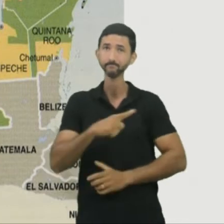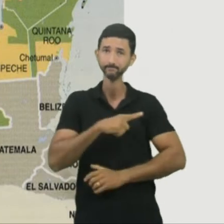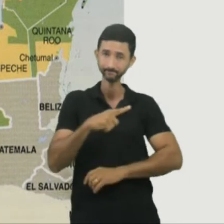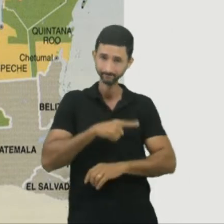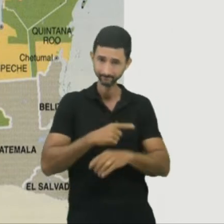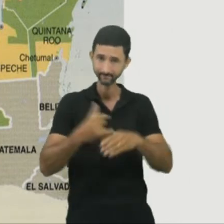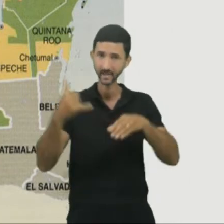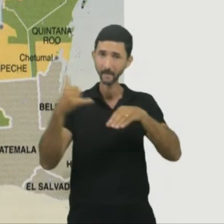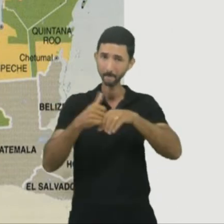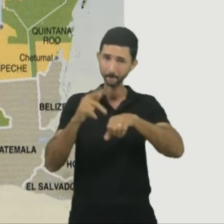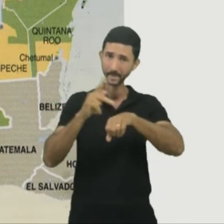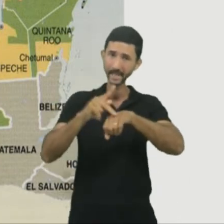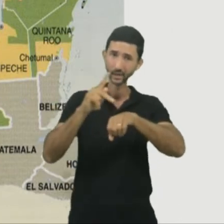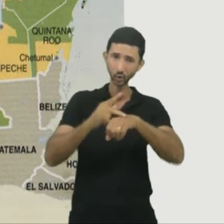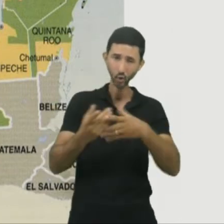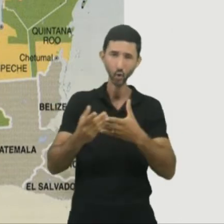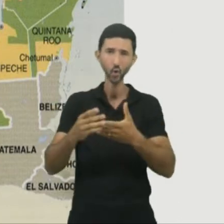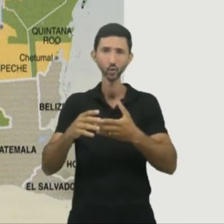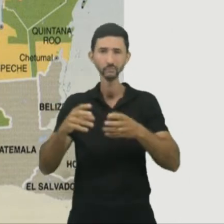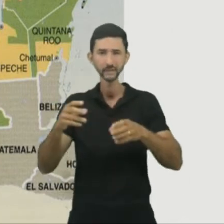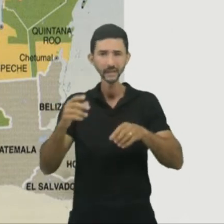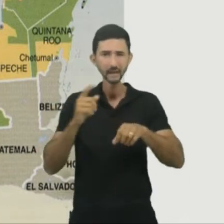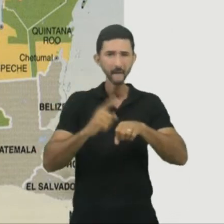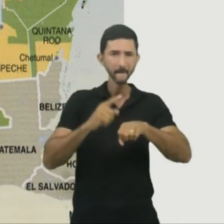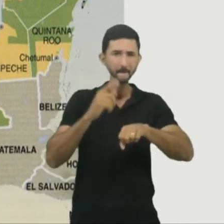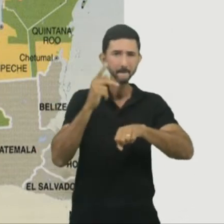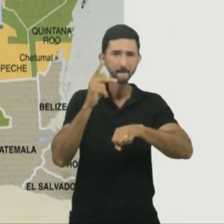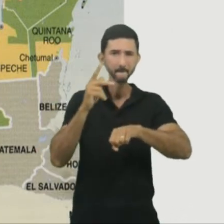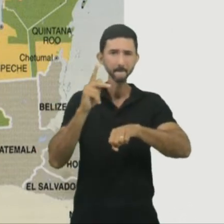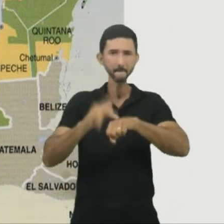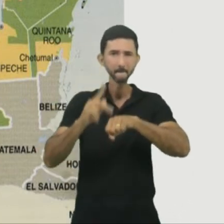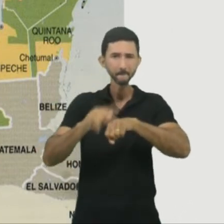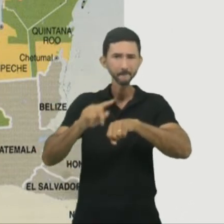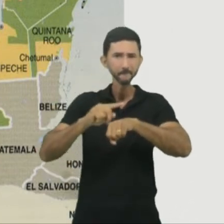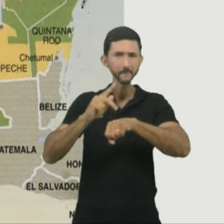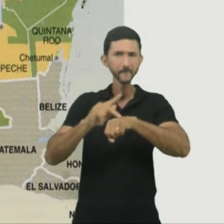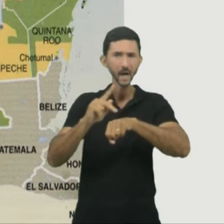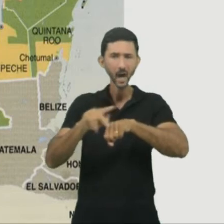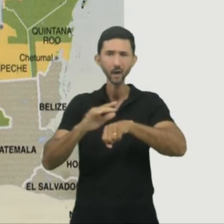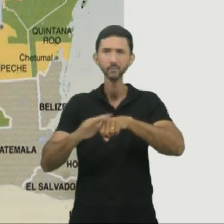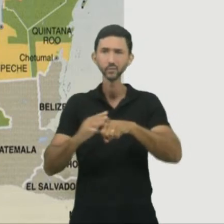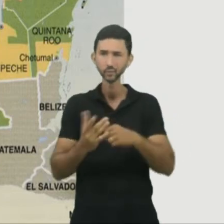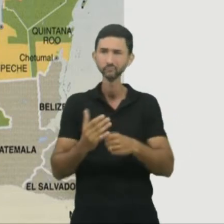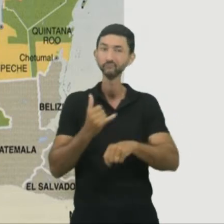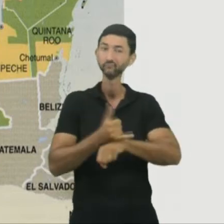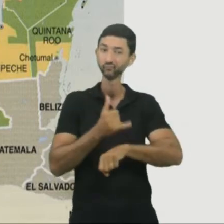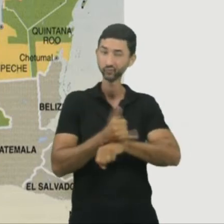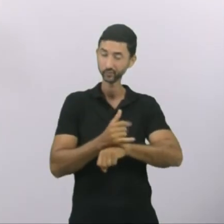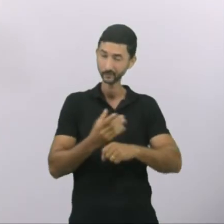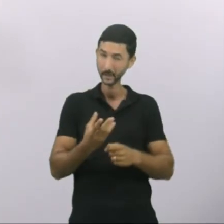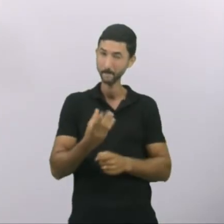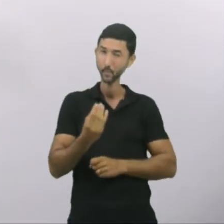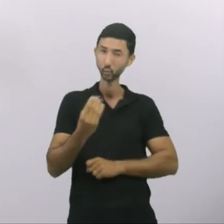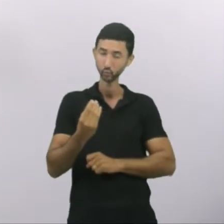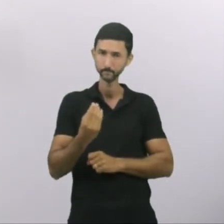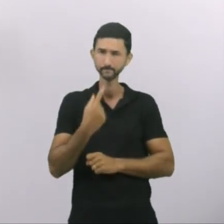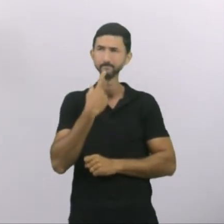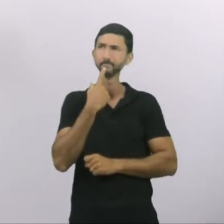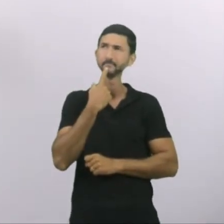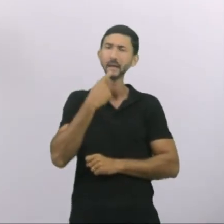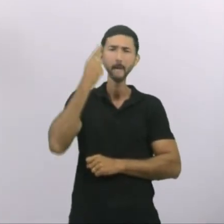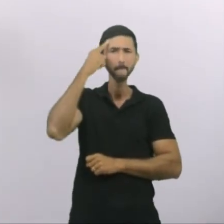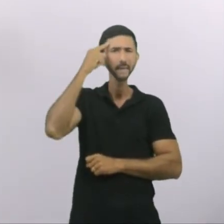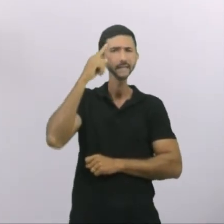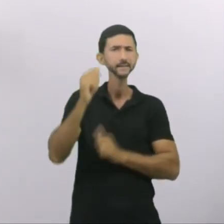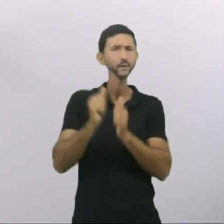petróleo, o México tem carvão, o México tem muito minério. Mas eu queria que vocês pensassem